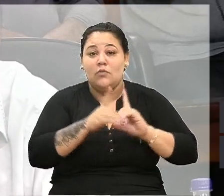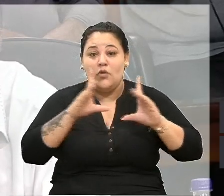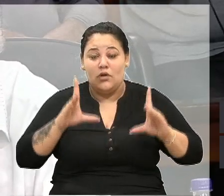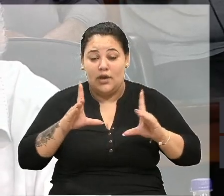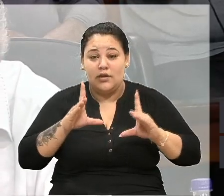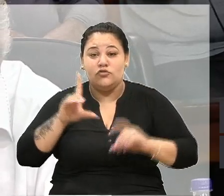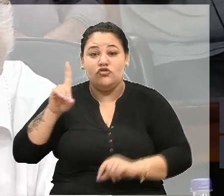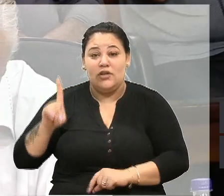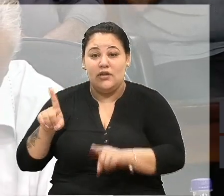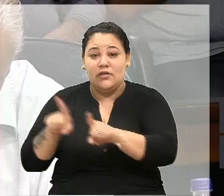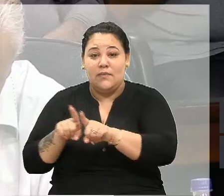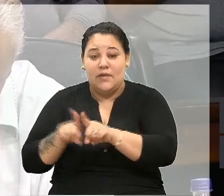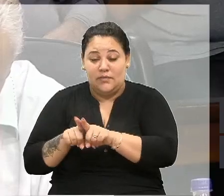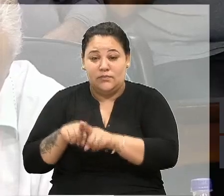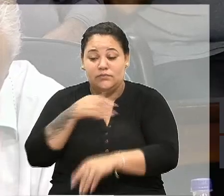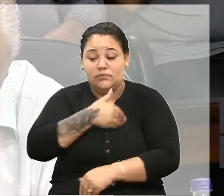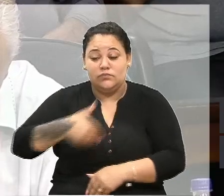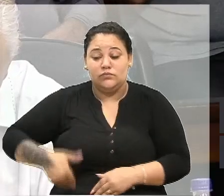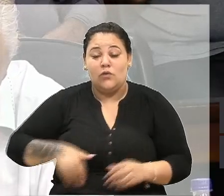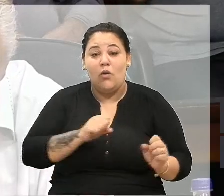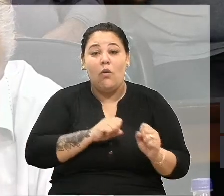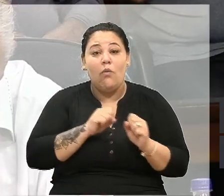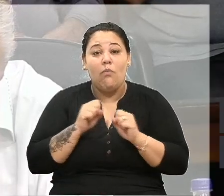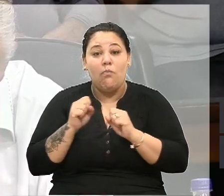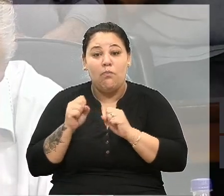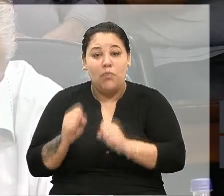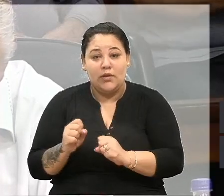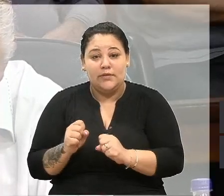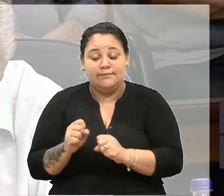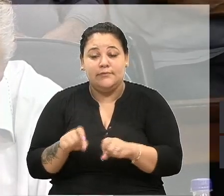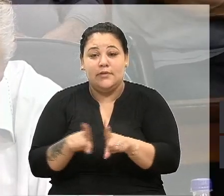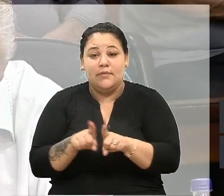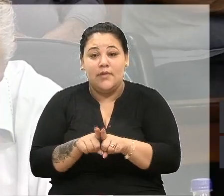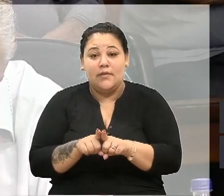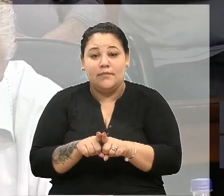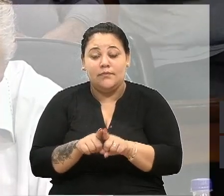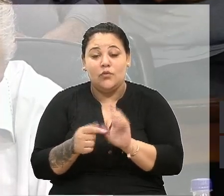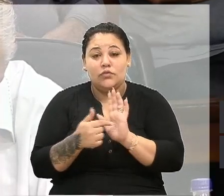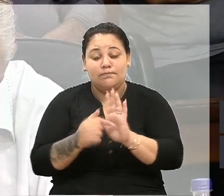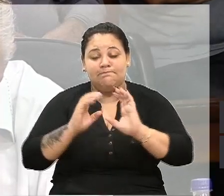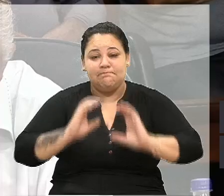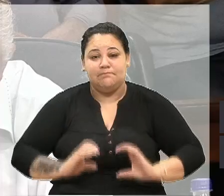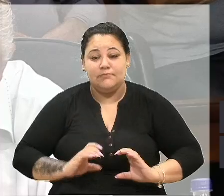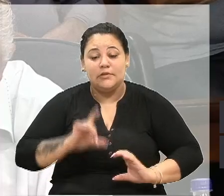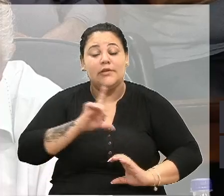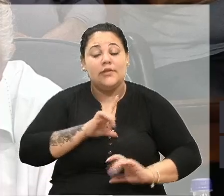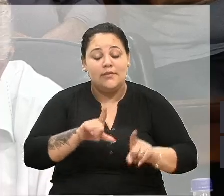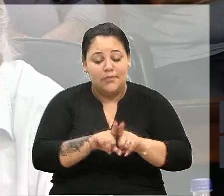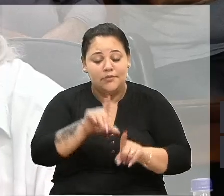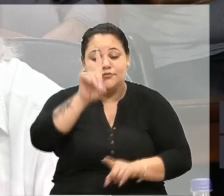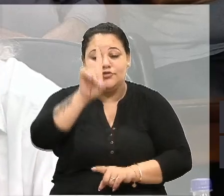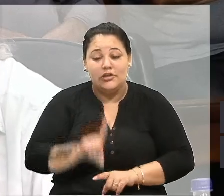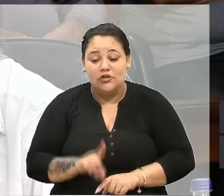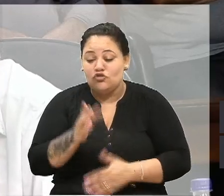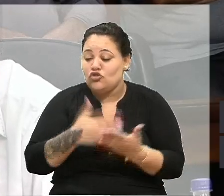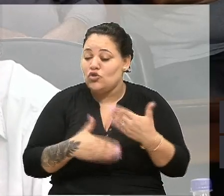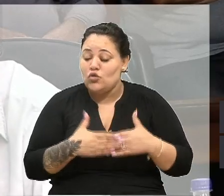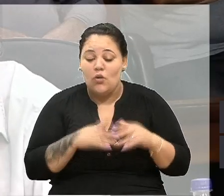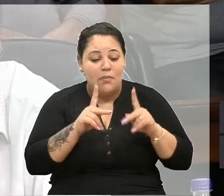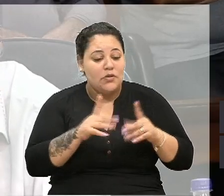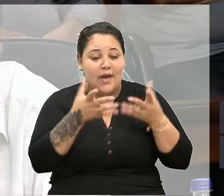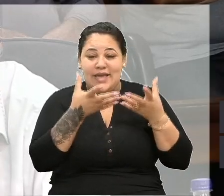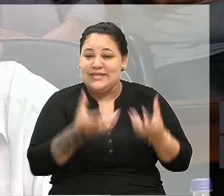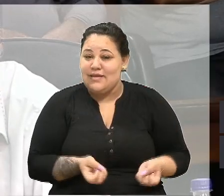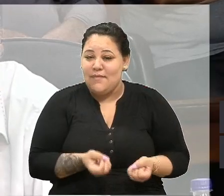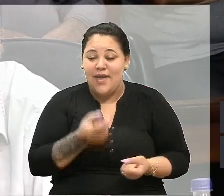ser o protagonista da divulgação de seu comportamento, ao mesmo tempo que também é um direito de todo cidadão de receber informações de